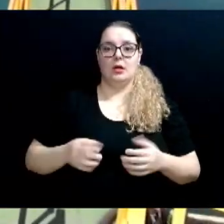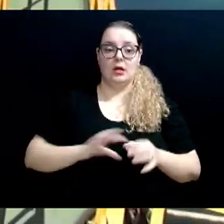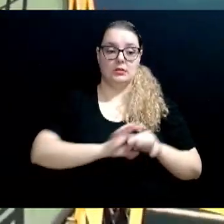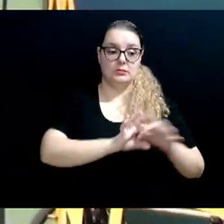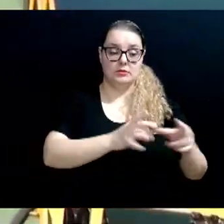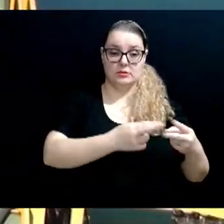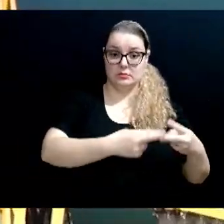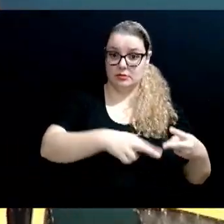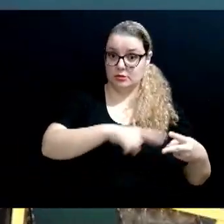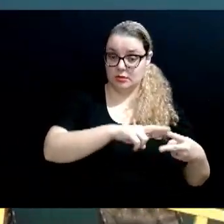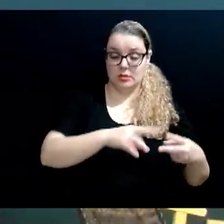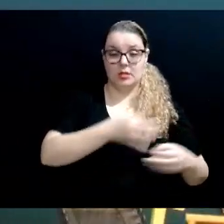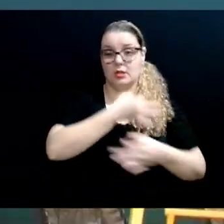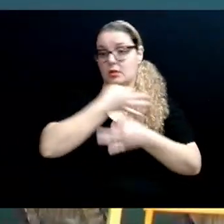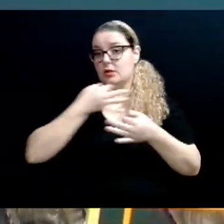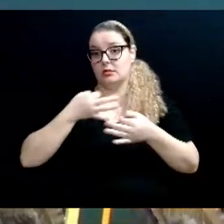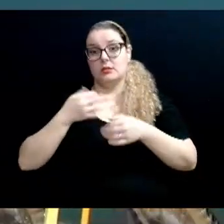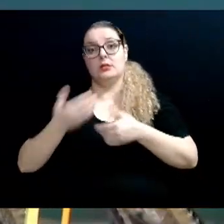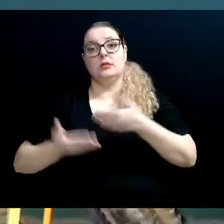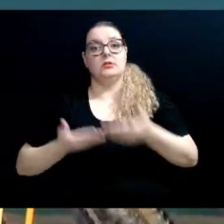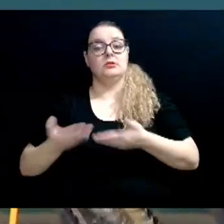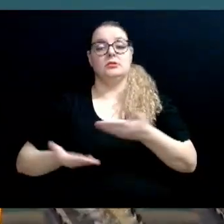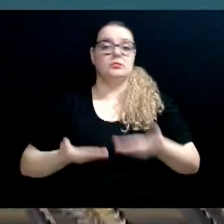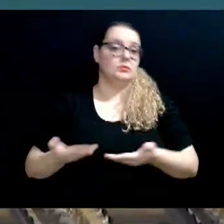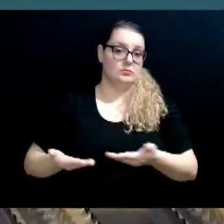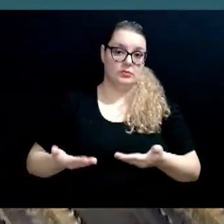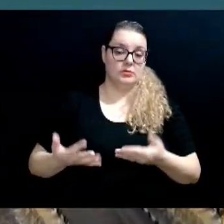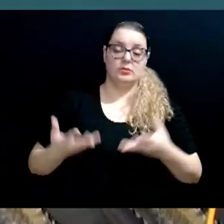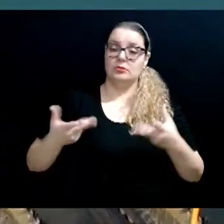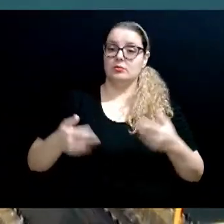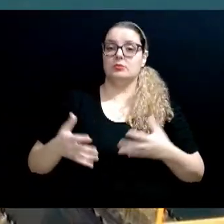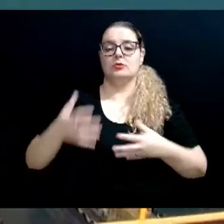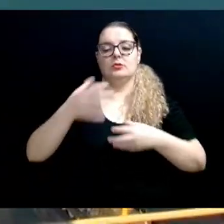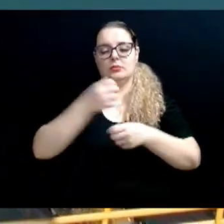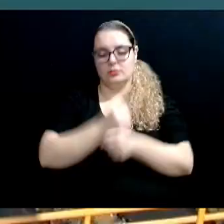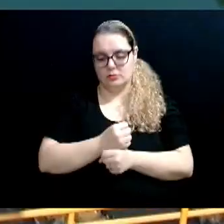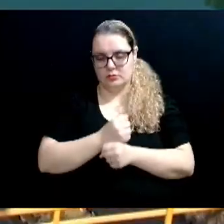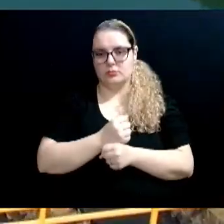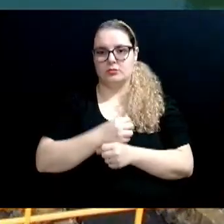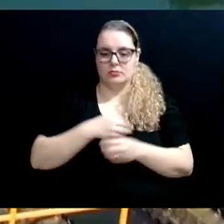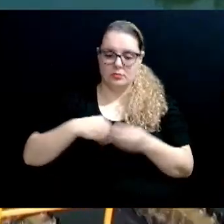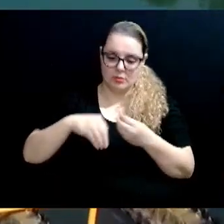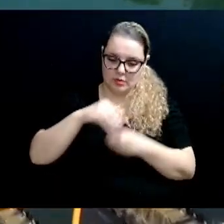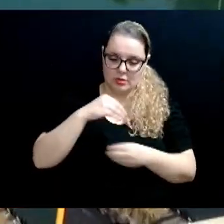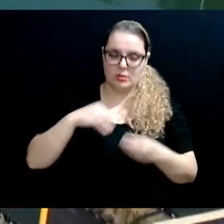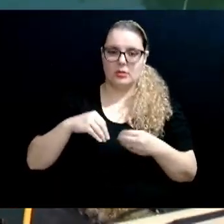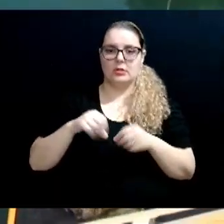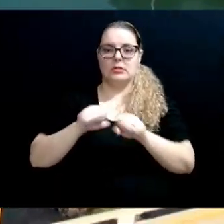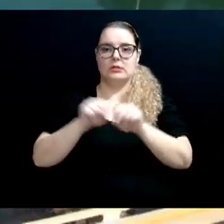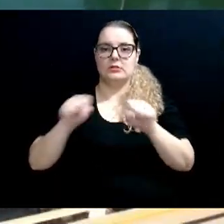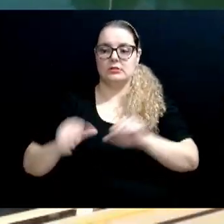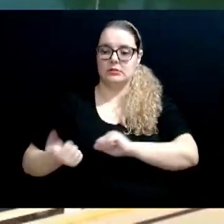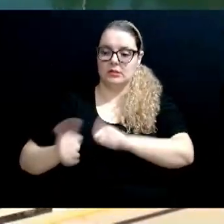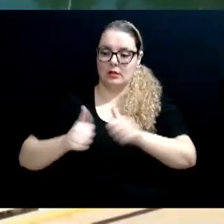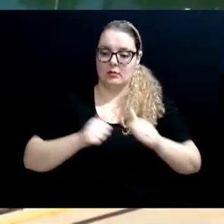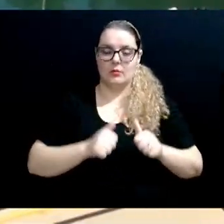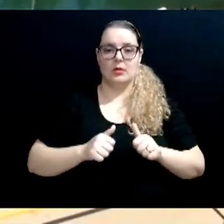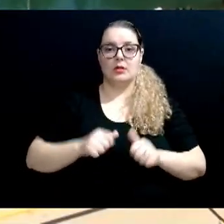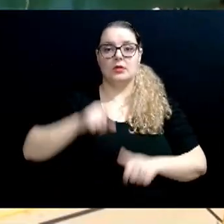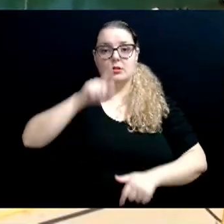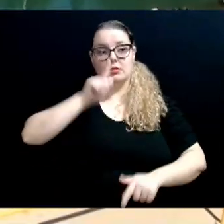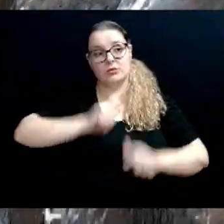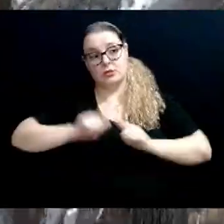do serviço, tudo isso está incluso dentro desse sistema de avaliação e gestão de risco que o PSA